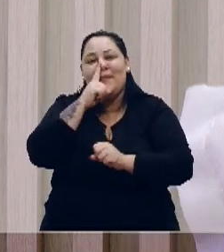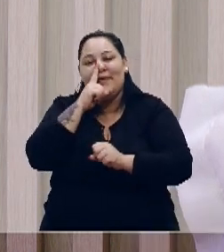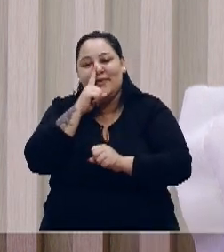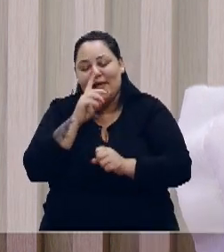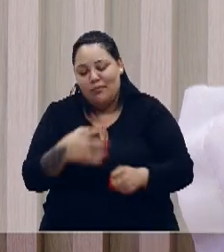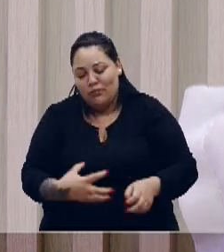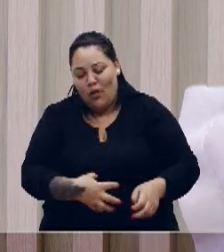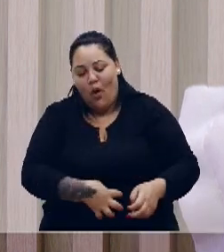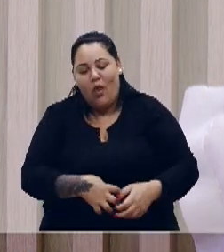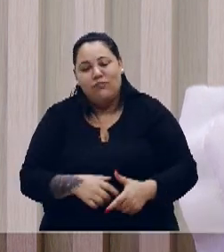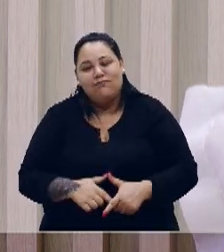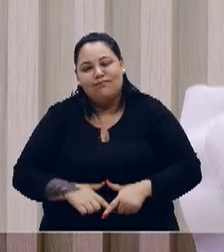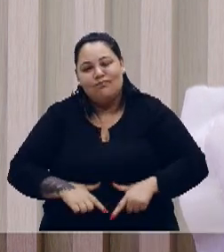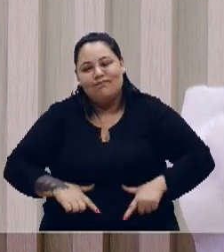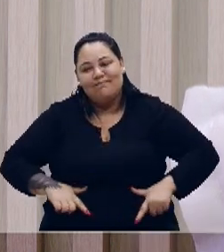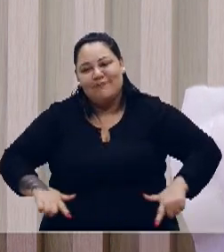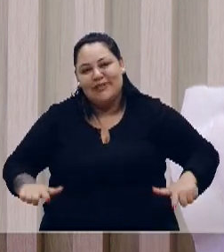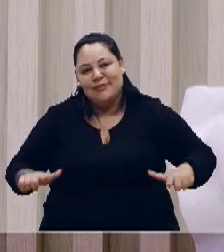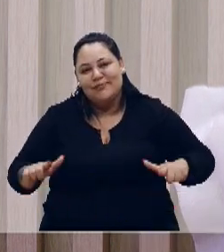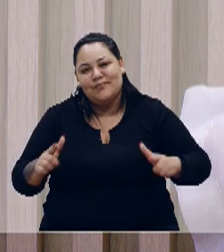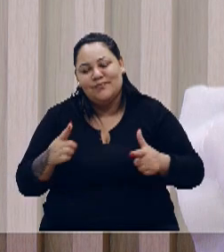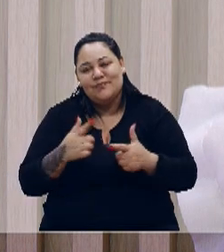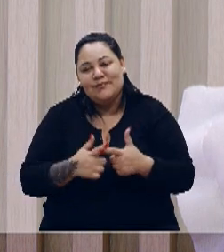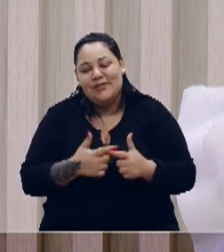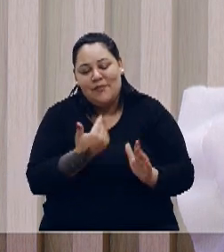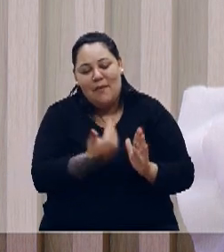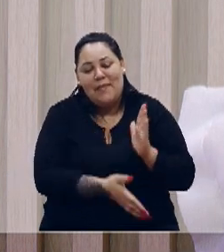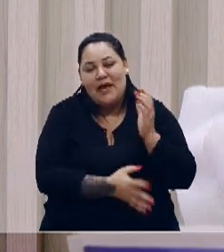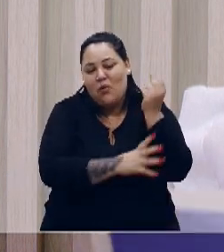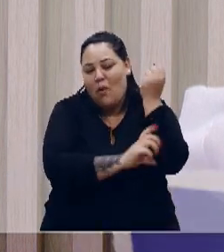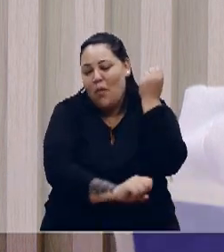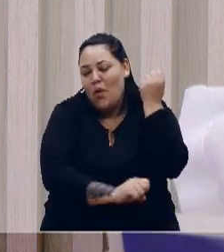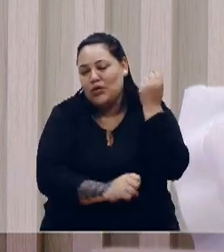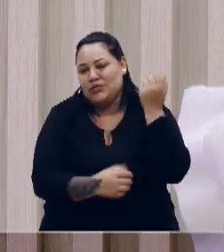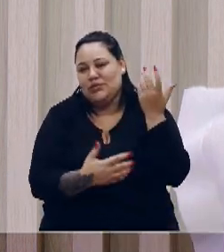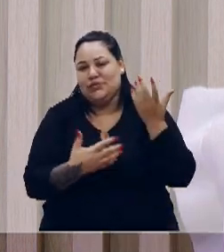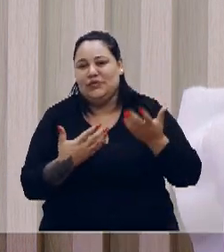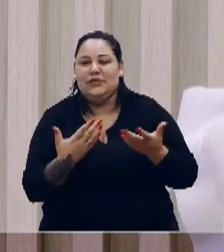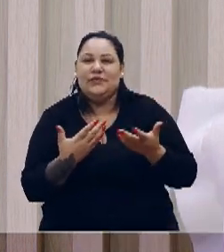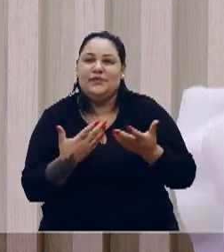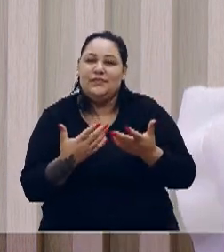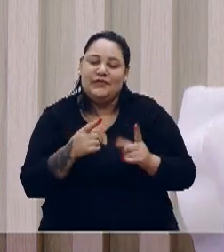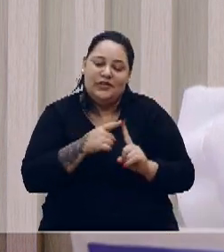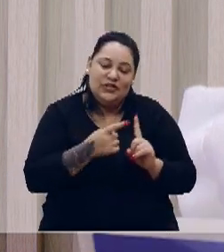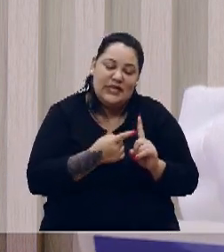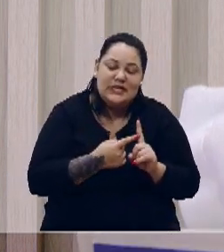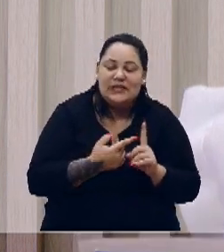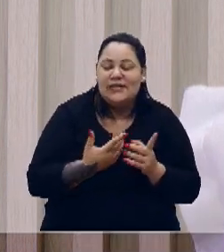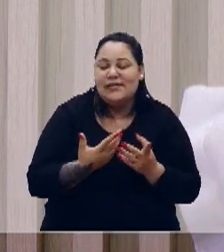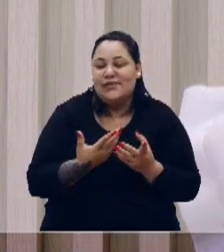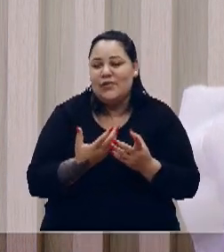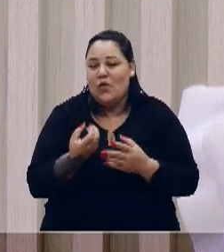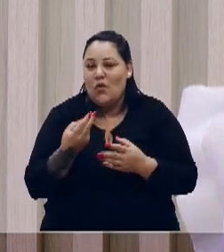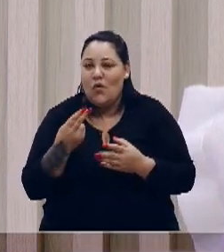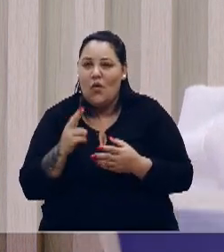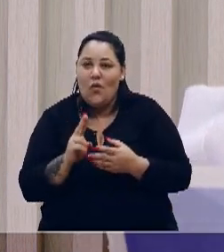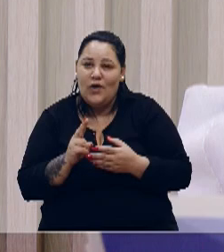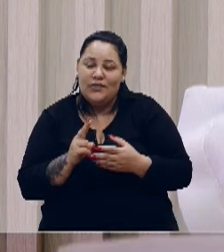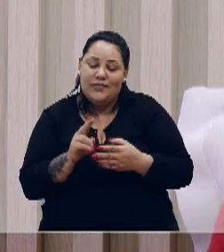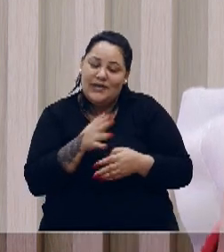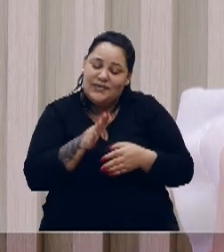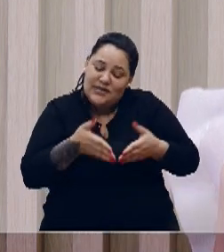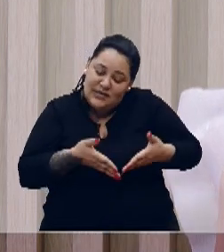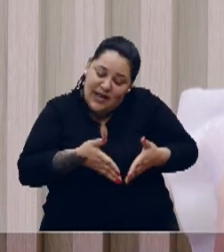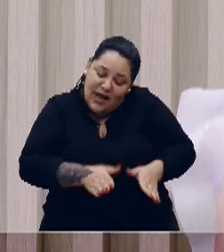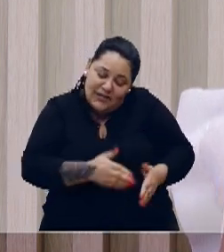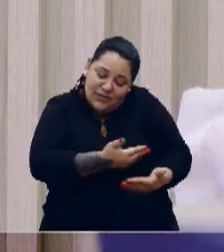serem tentantes ou porque tiveram uma perda gestacional, né? Às vezes na gestação, às vezes nasce